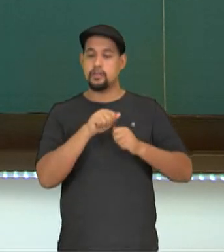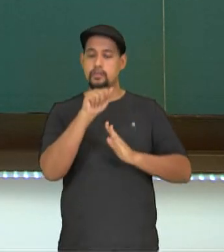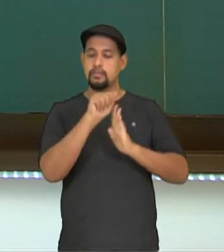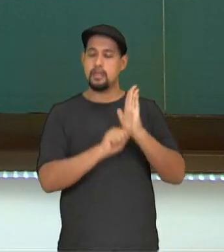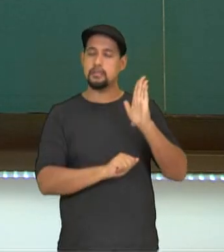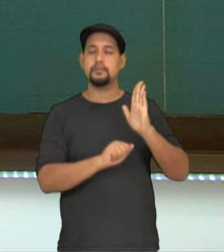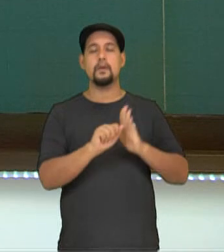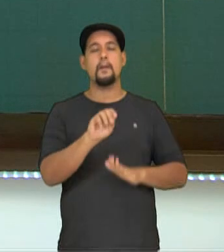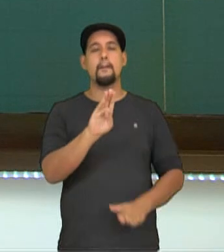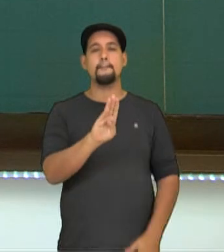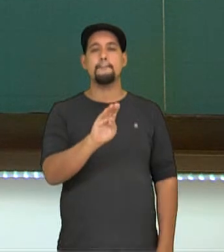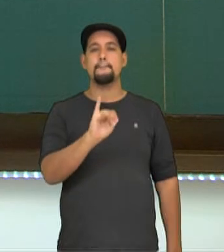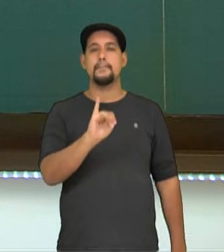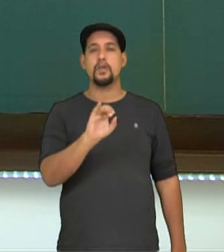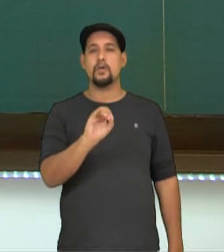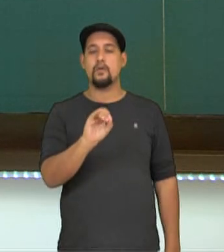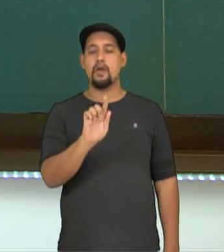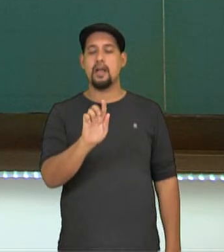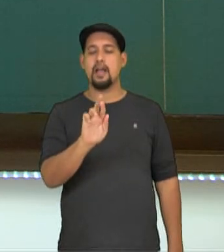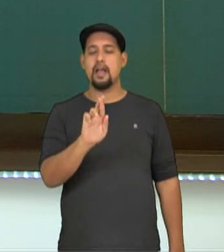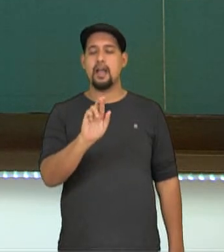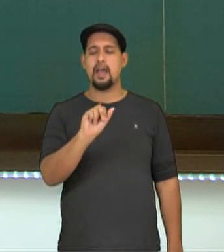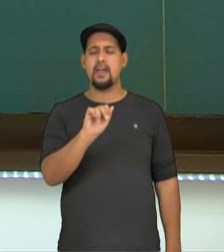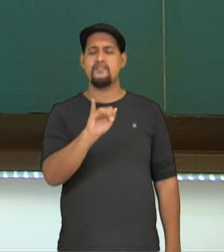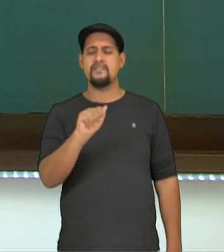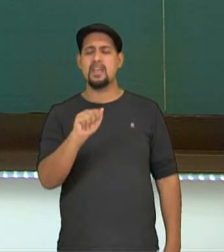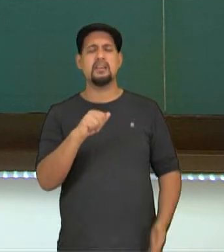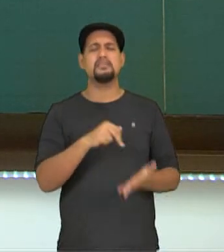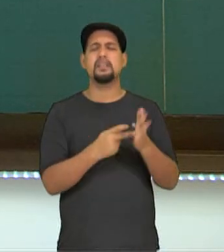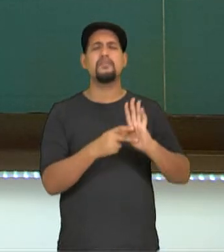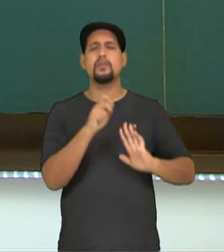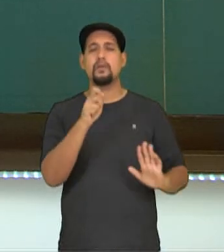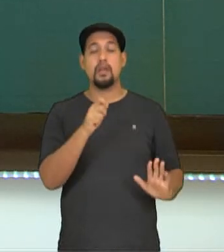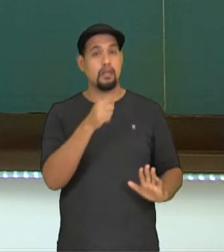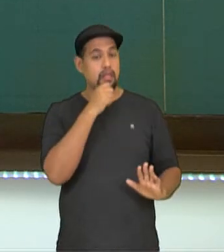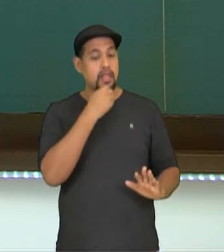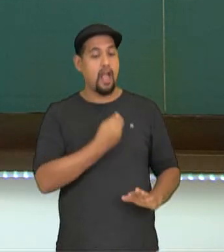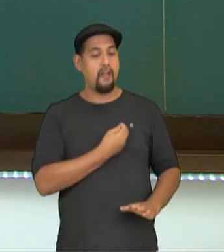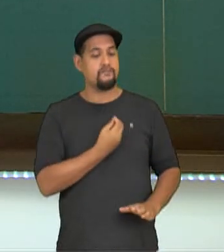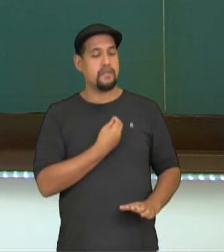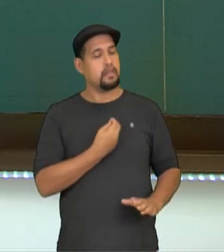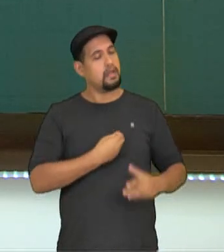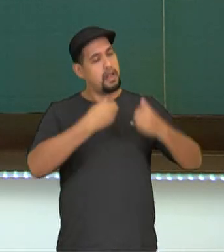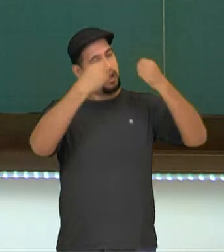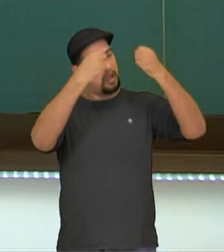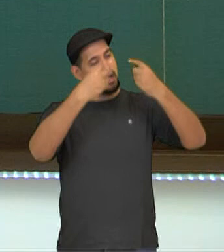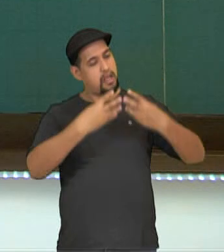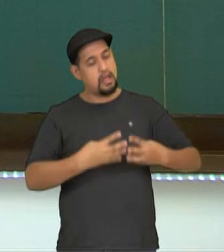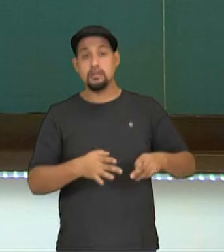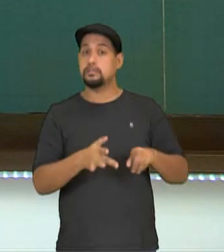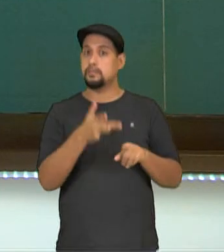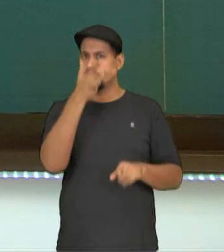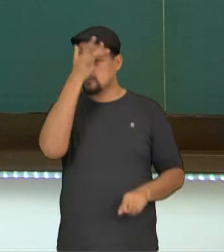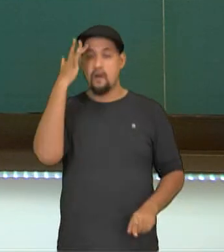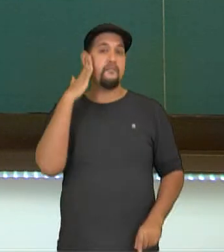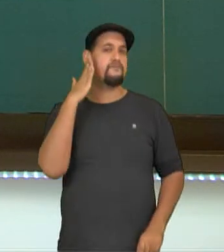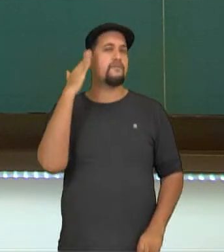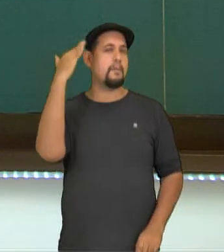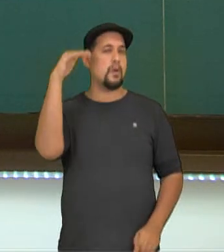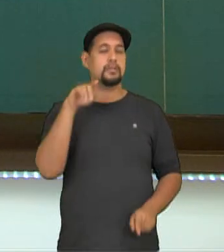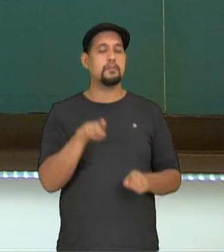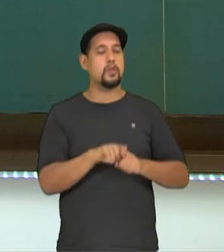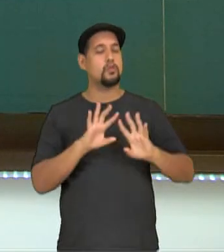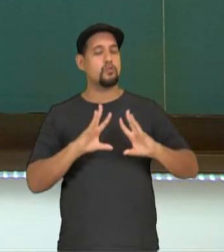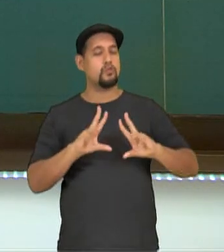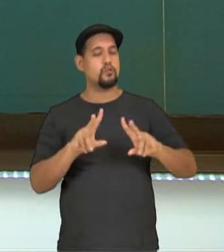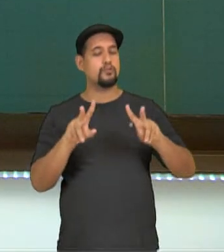que biografia é a escrita da vida, ou seja, é a escrita de autores famosos, personalidades famosas, tudo